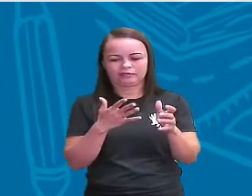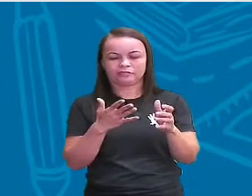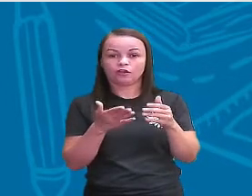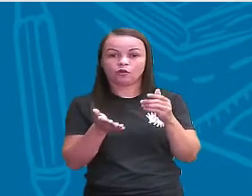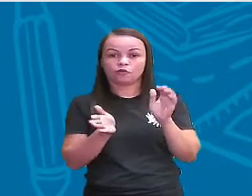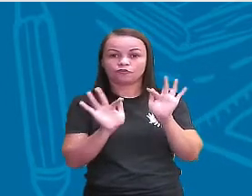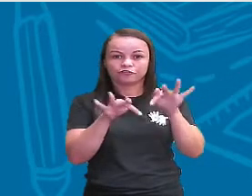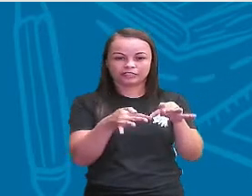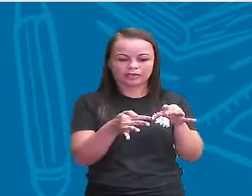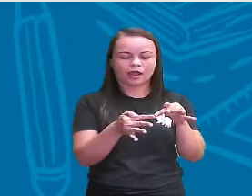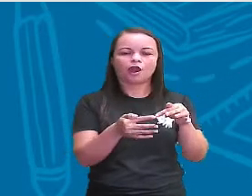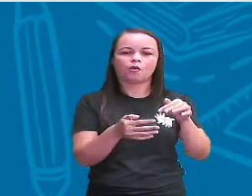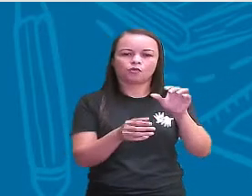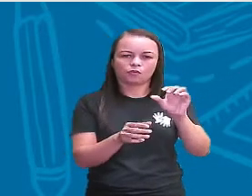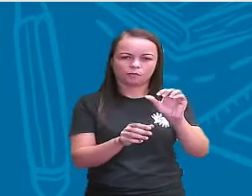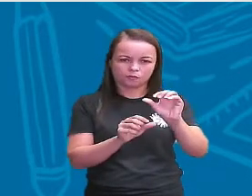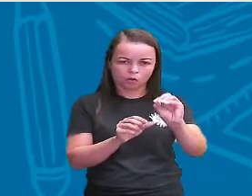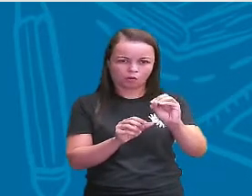início.